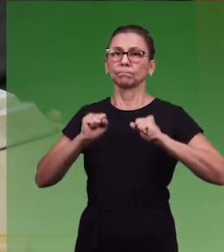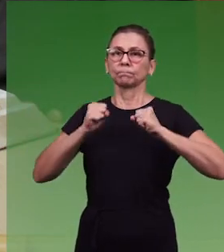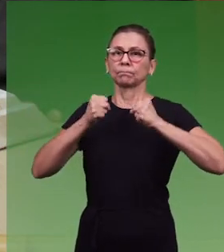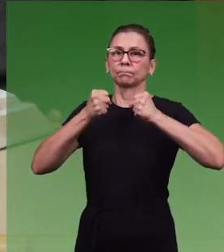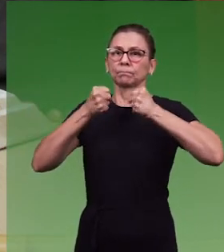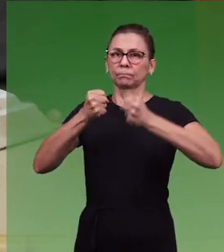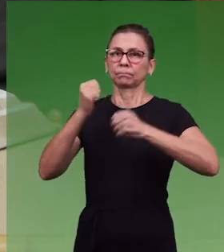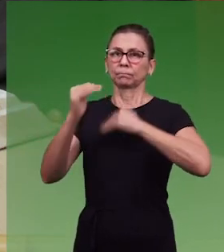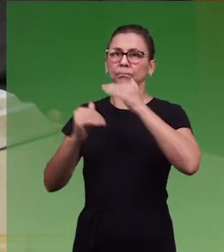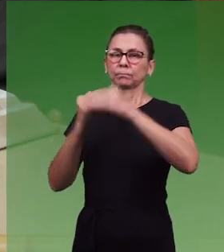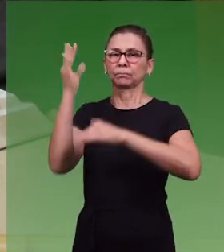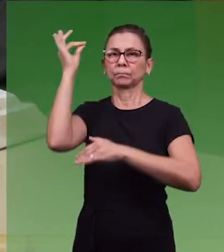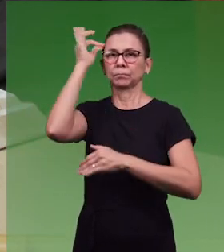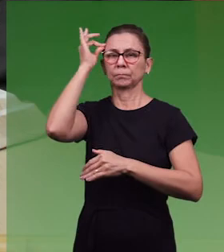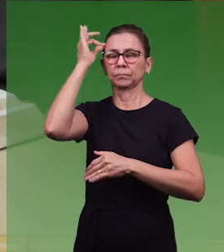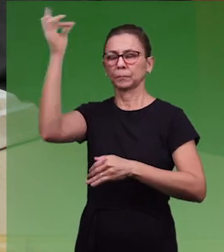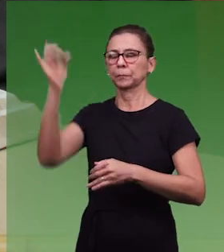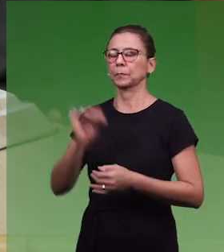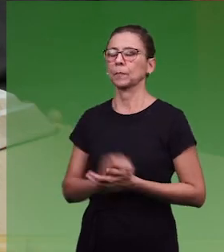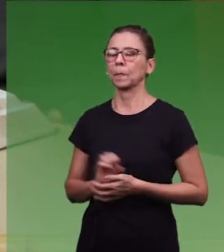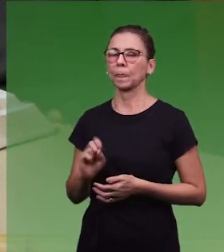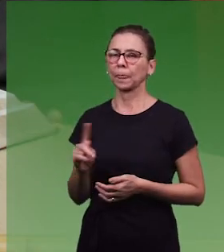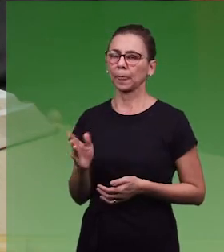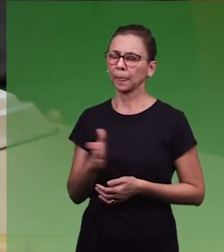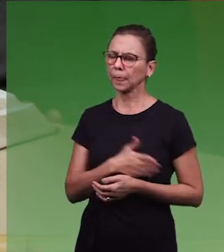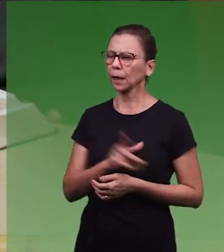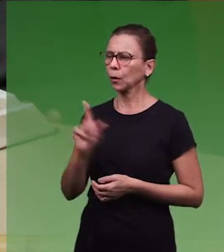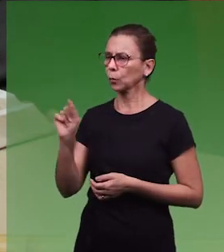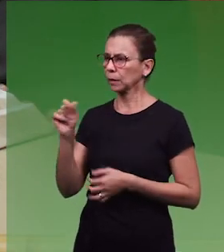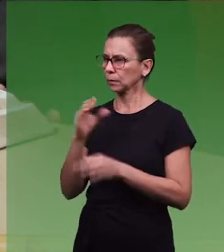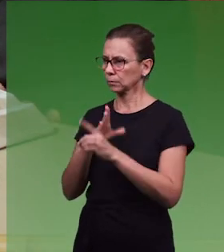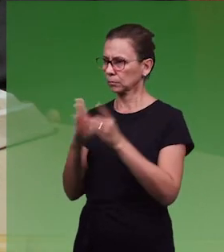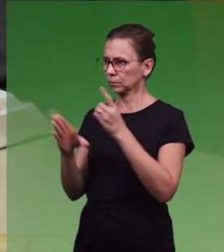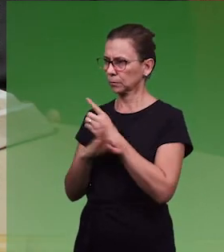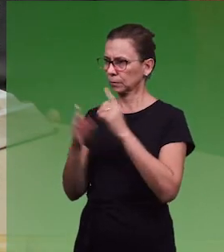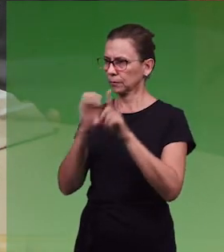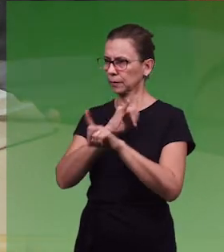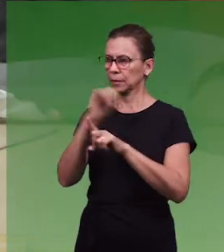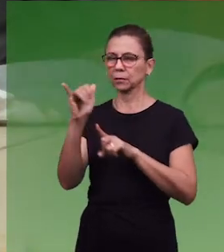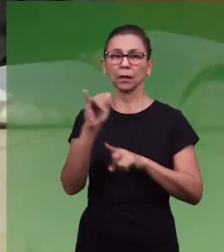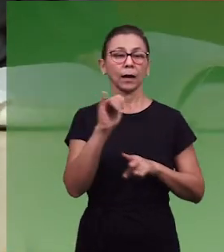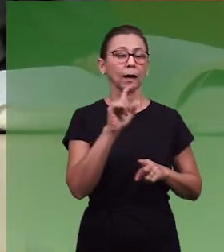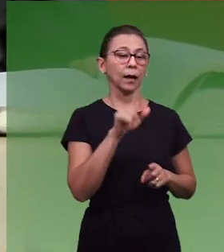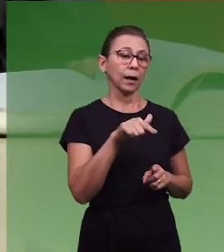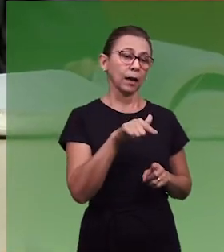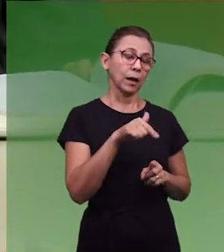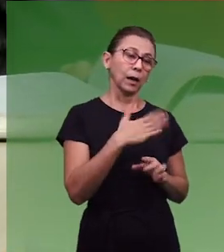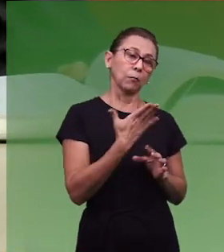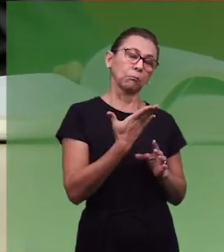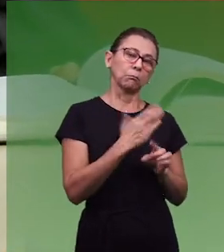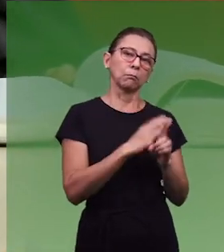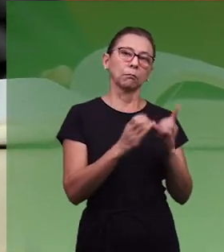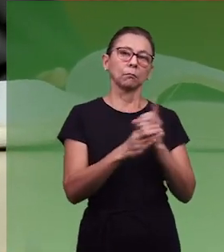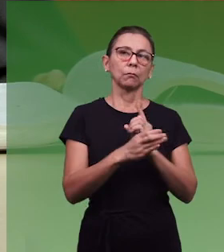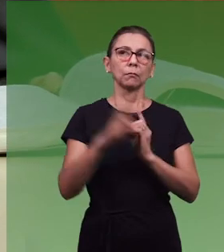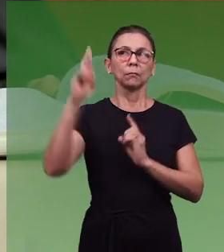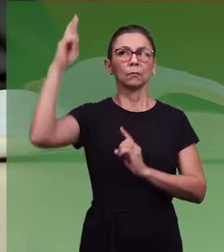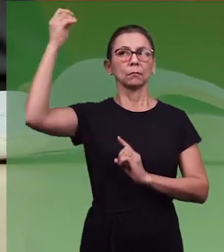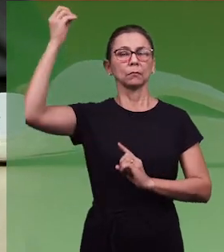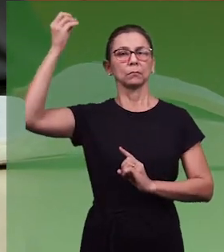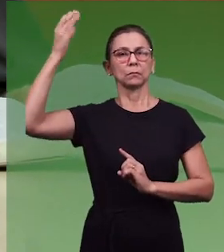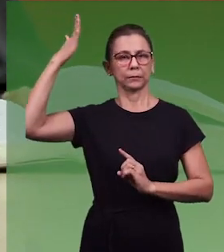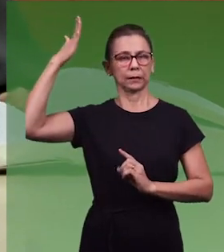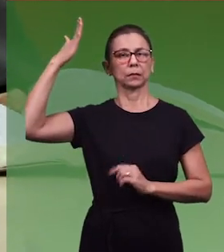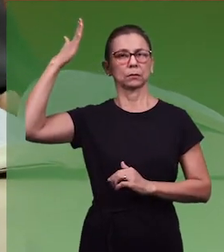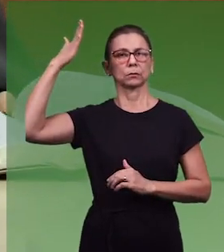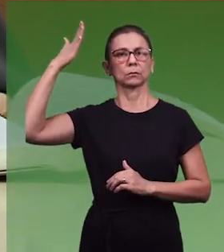bem. O que é o culto profético? Bom, o culto profético é um culto revelado,